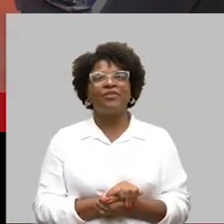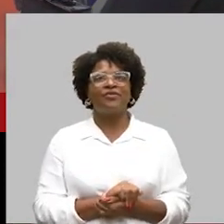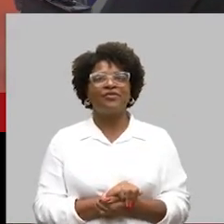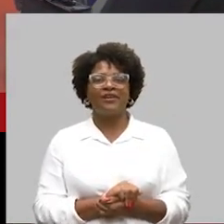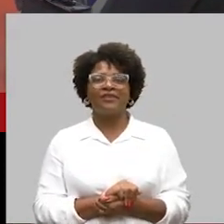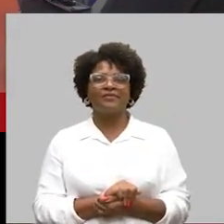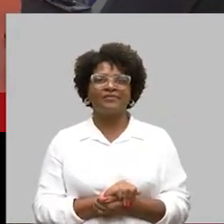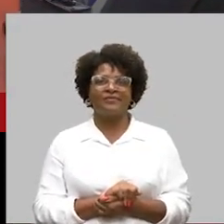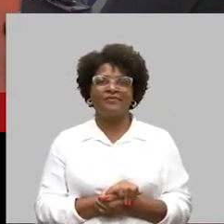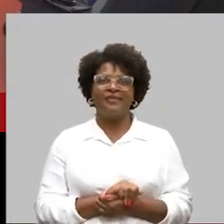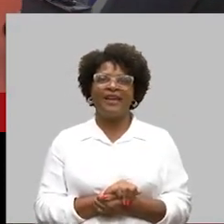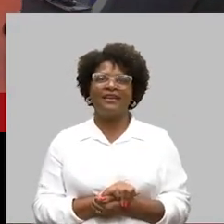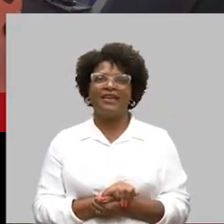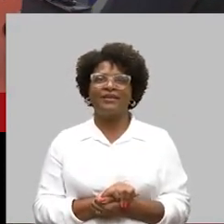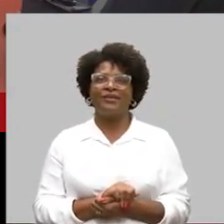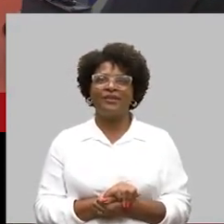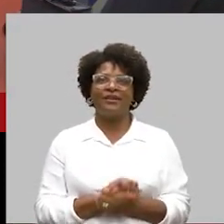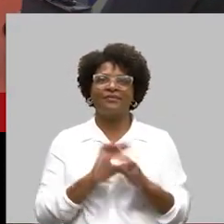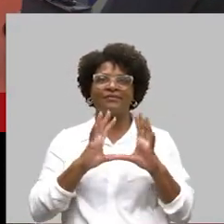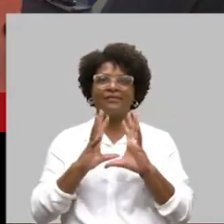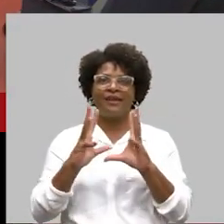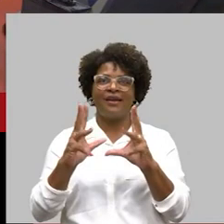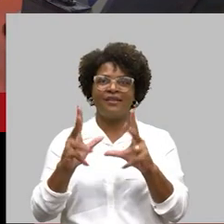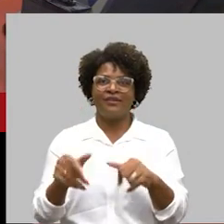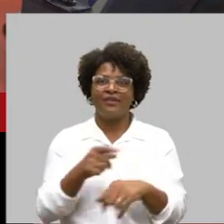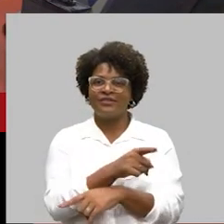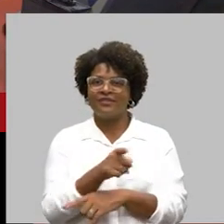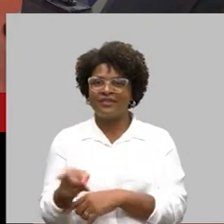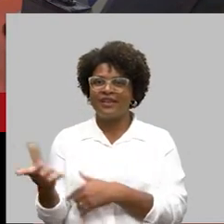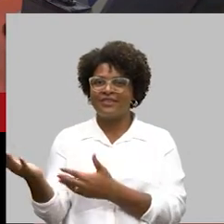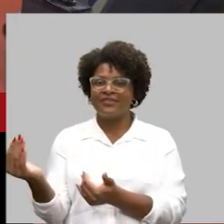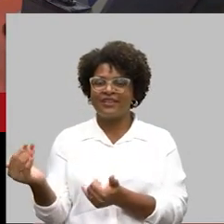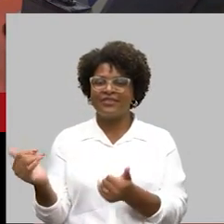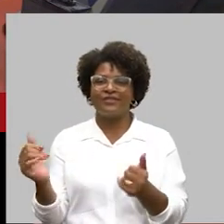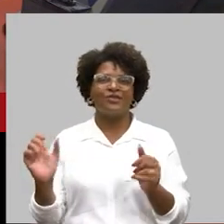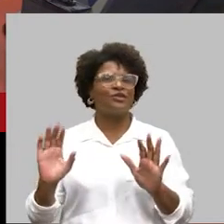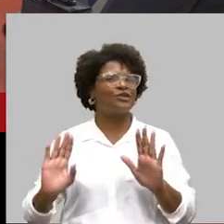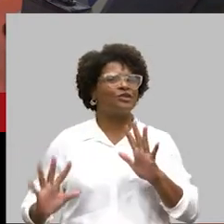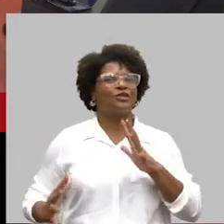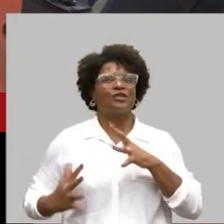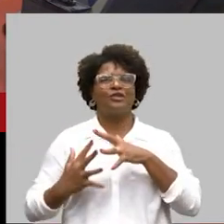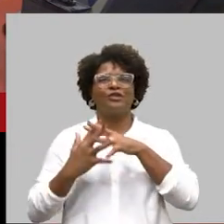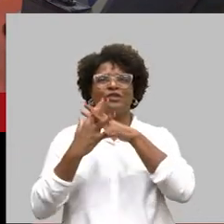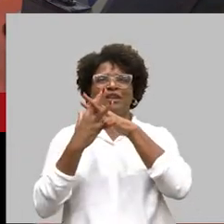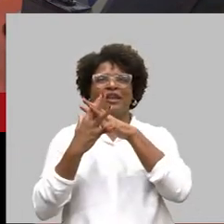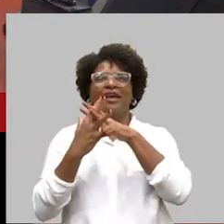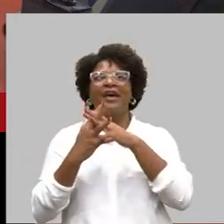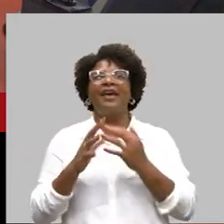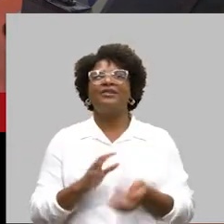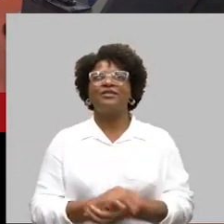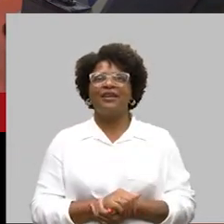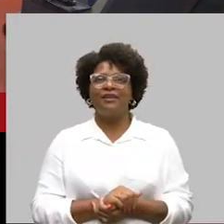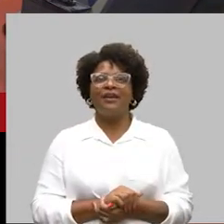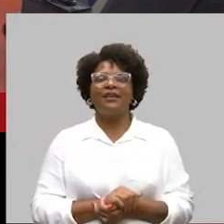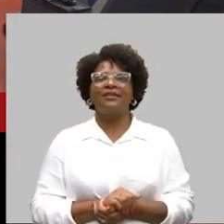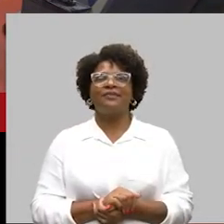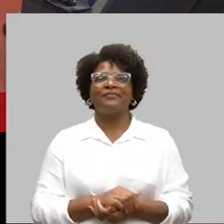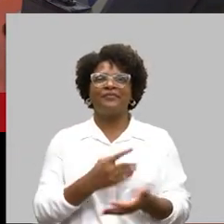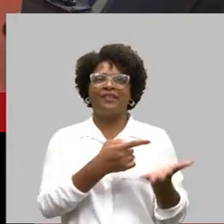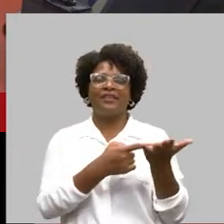e todos Juventude maravilhosa eu estou impressionada com esse